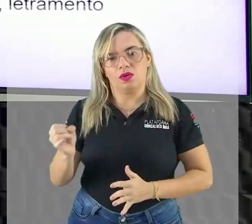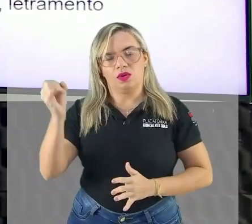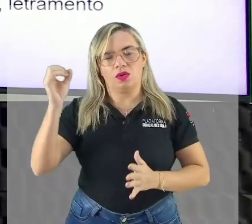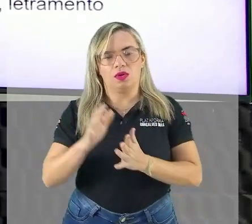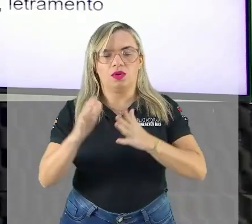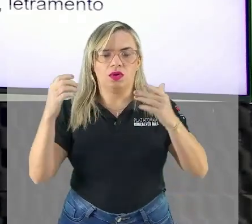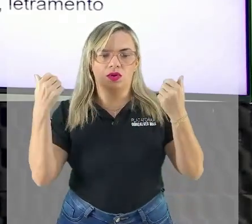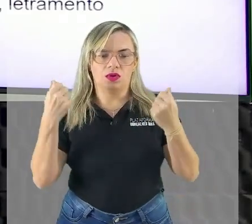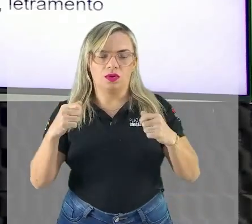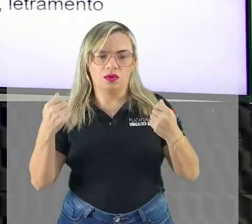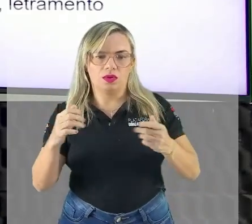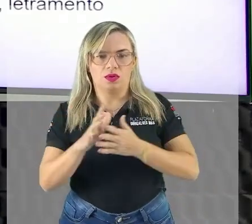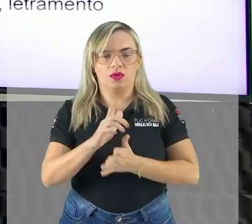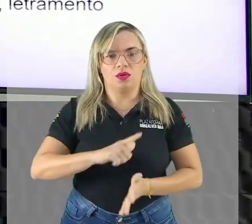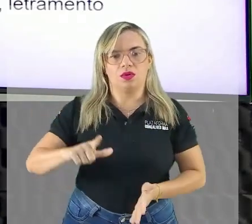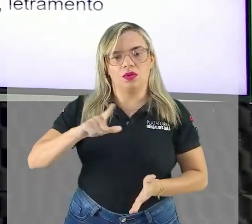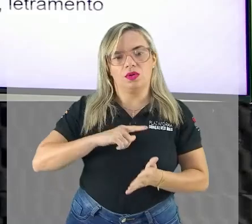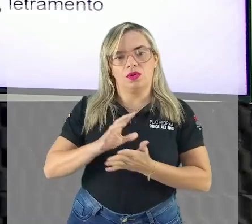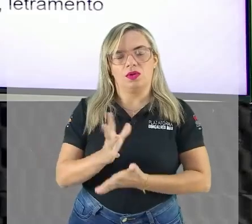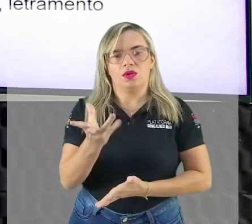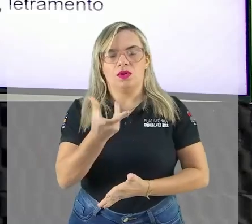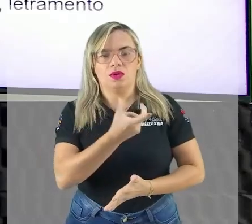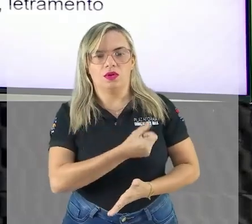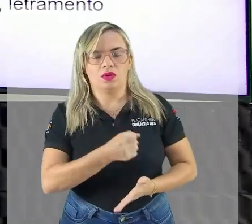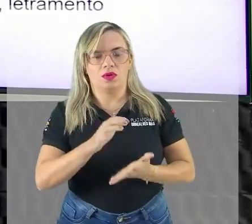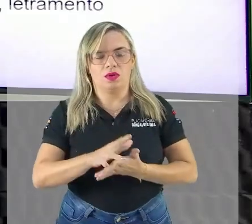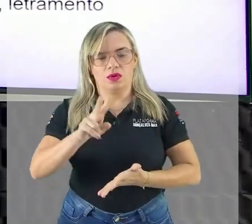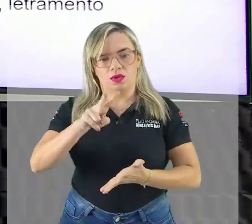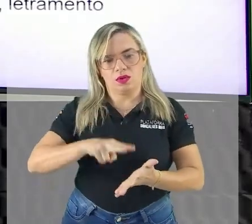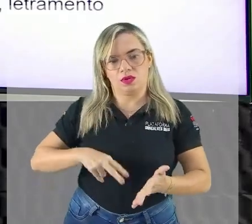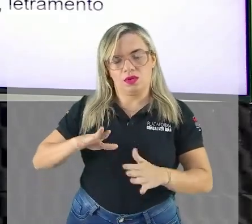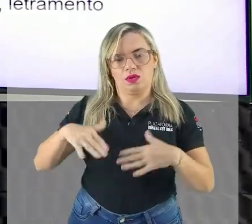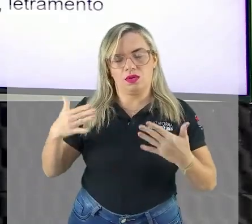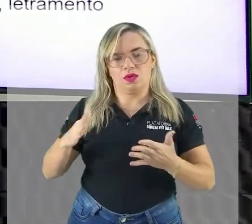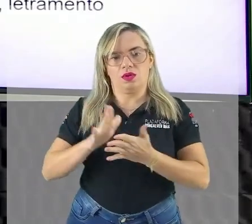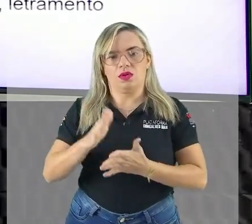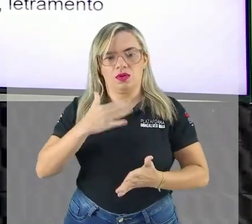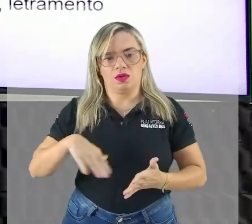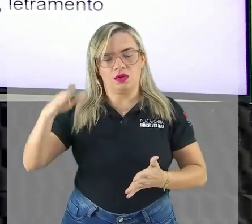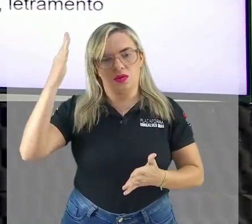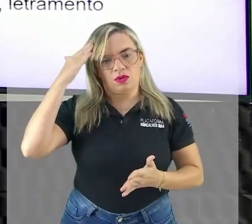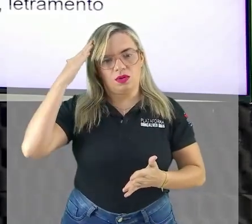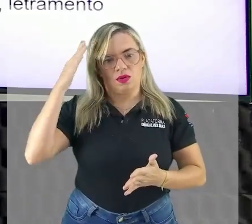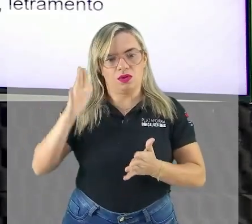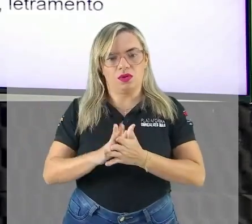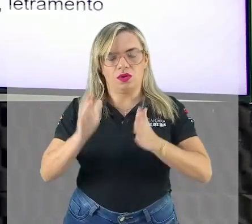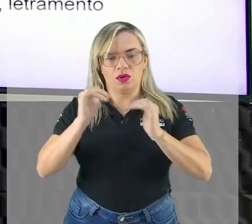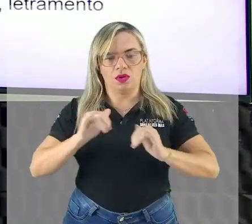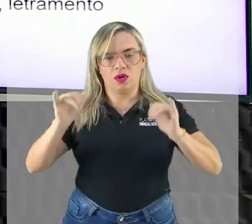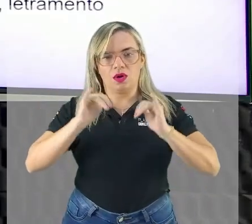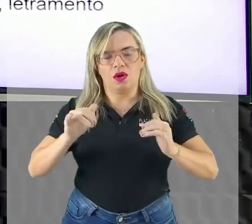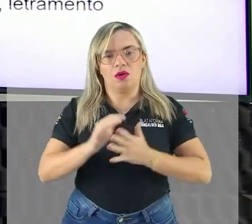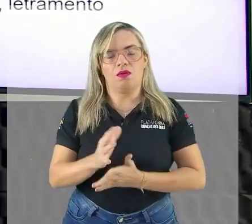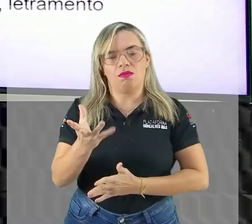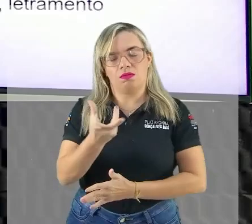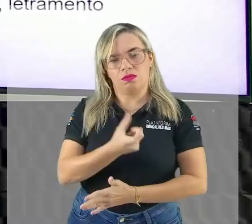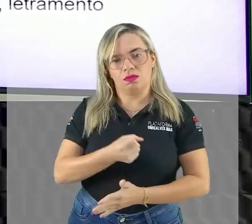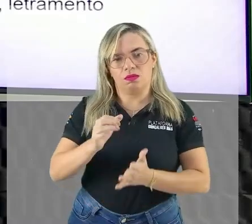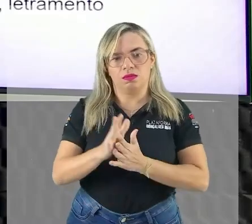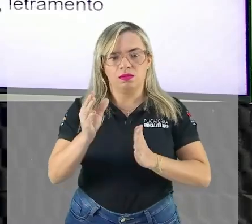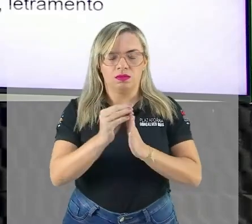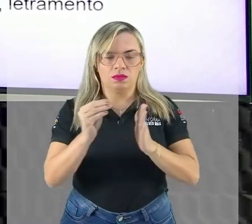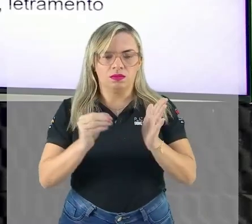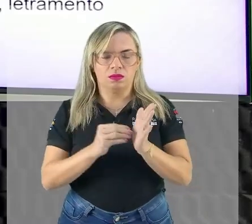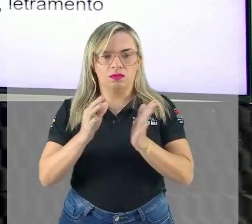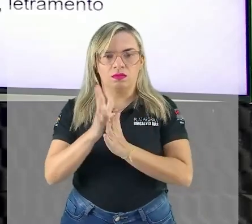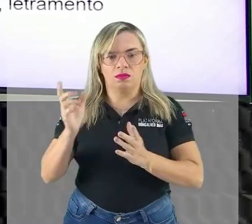precisa ter essa habilidade de fazer a leitura e interpretar adequadamente a informação, a finalidade, o conteúdo em si